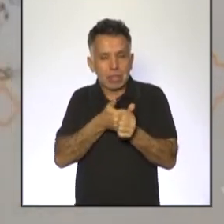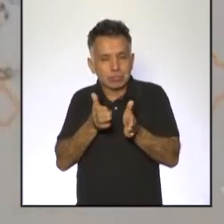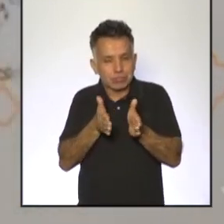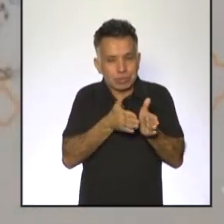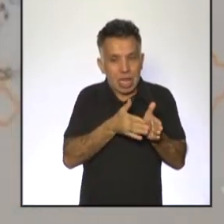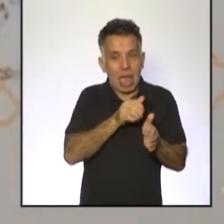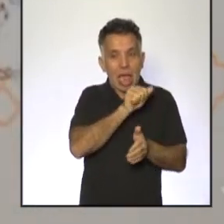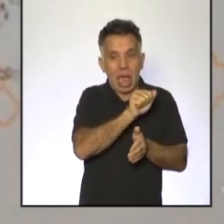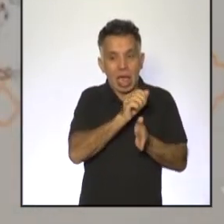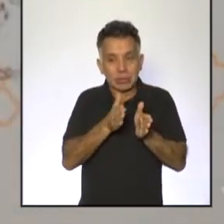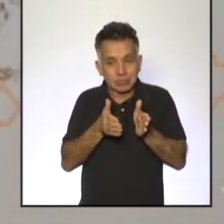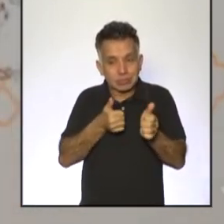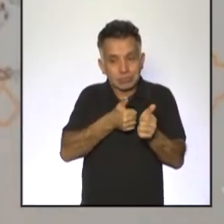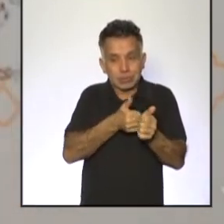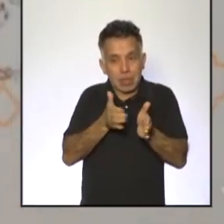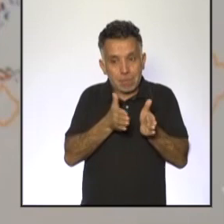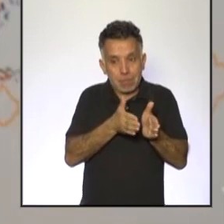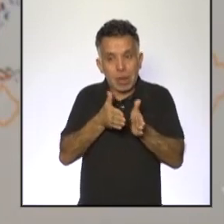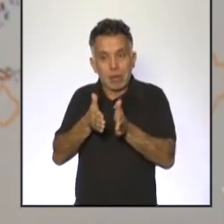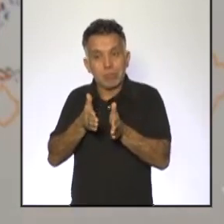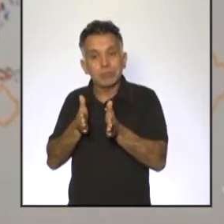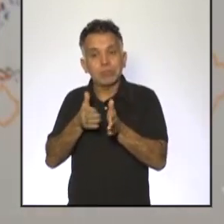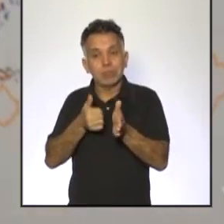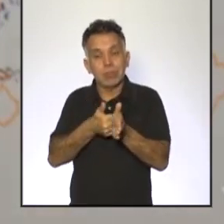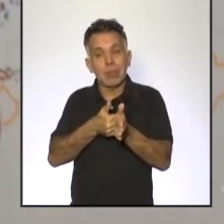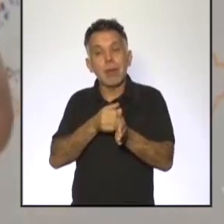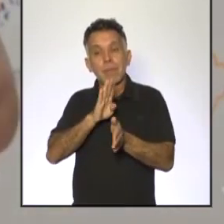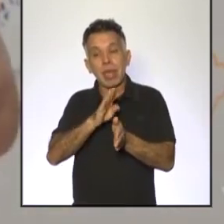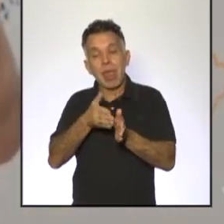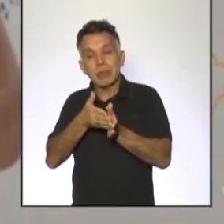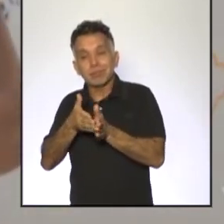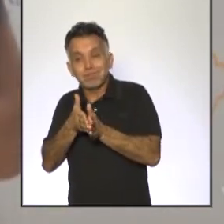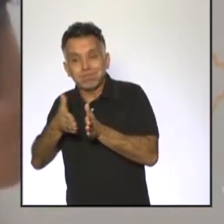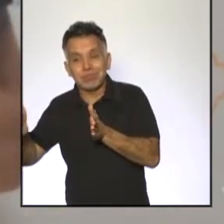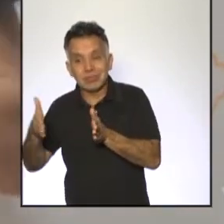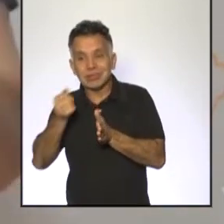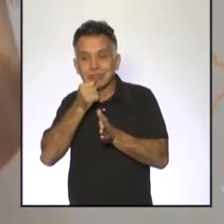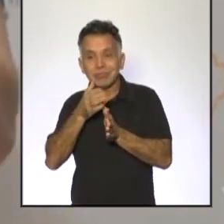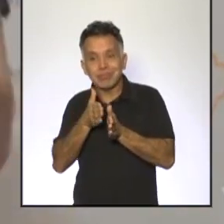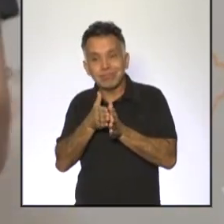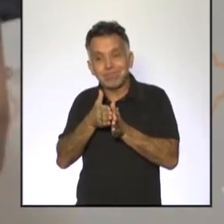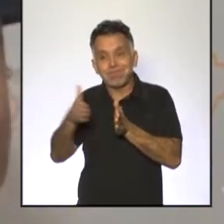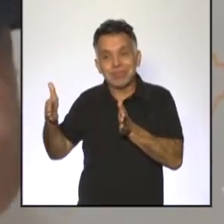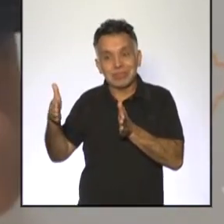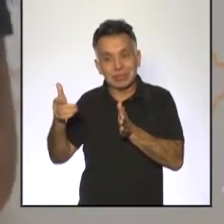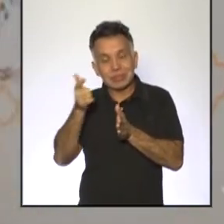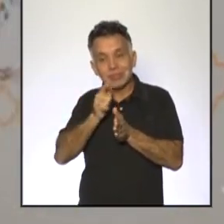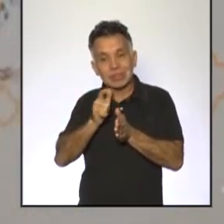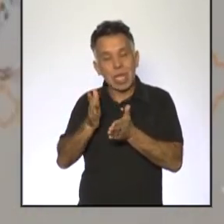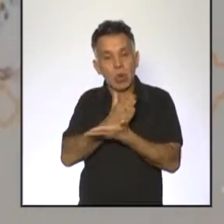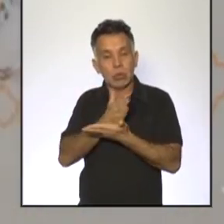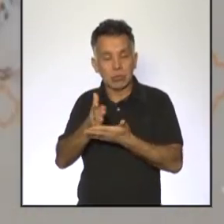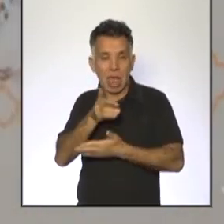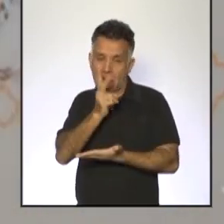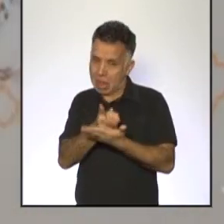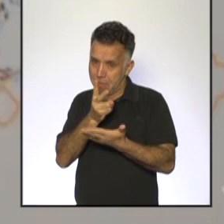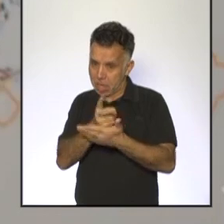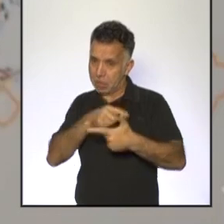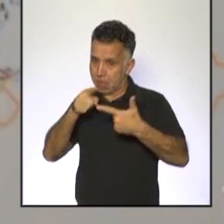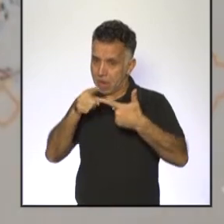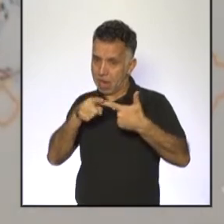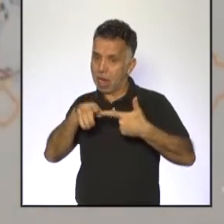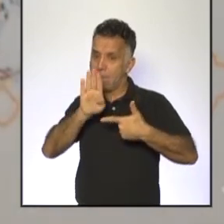tectônica apresenta um limite convergente e um limite divergente. Essa mesma placa pode apresentar